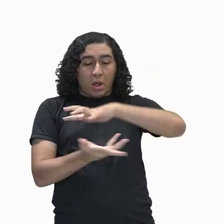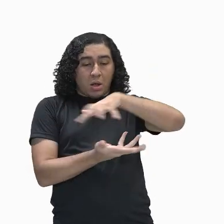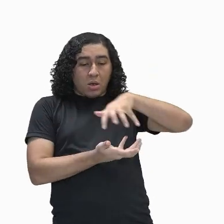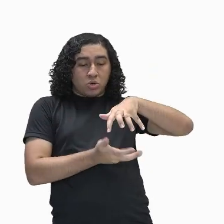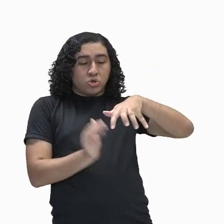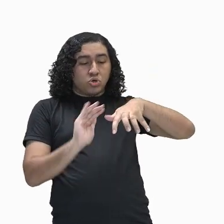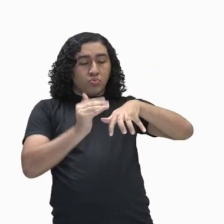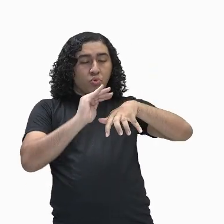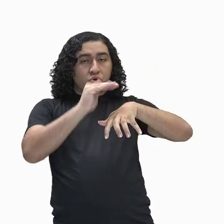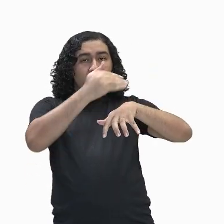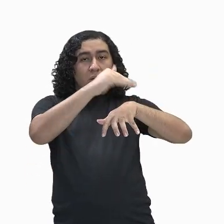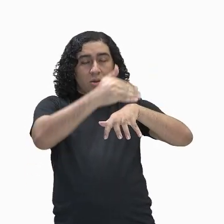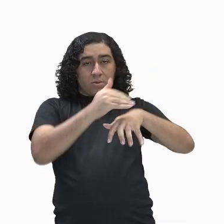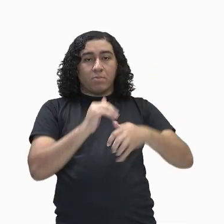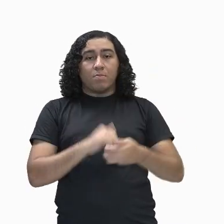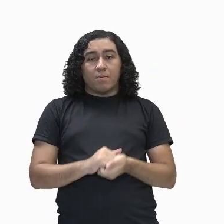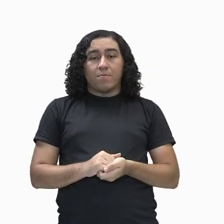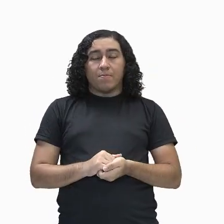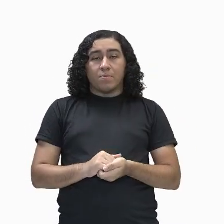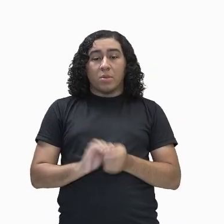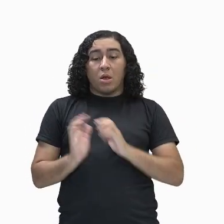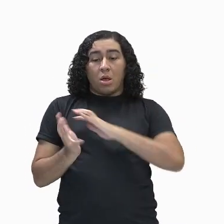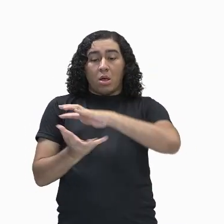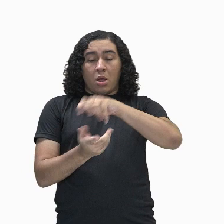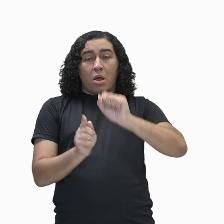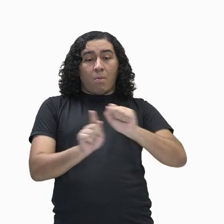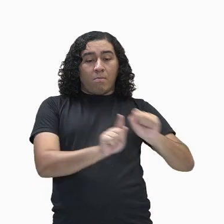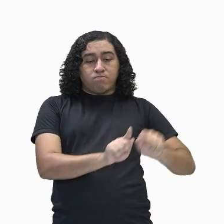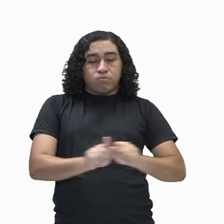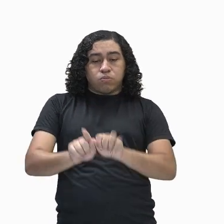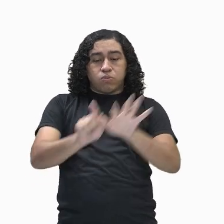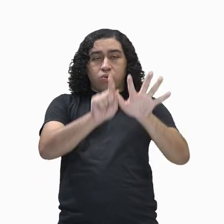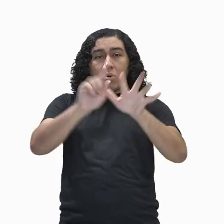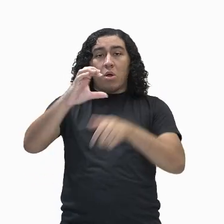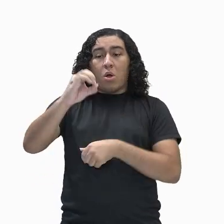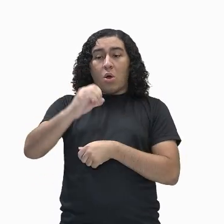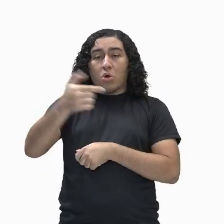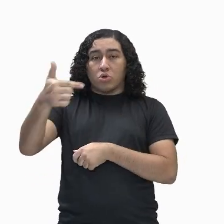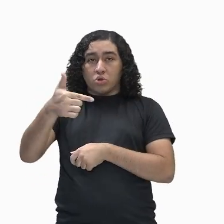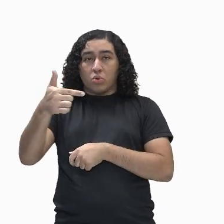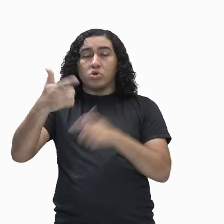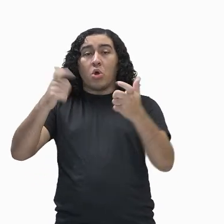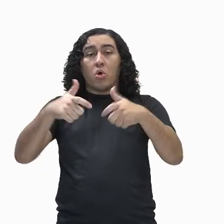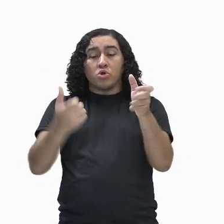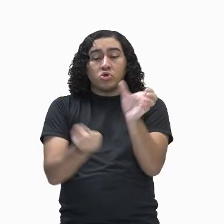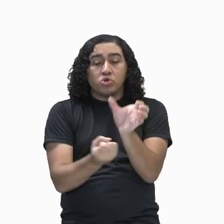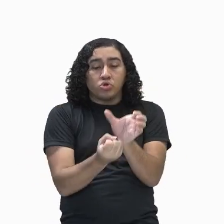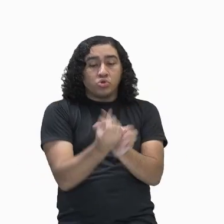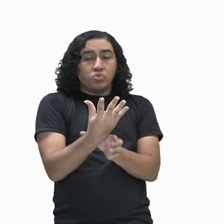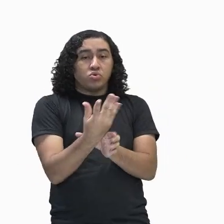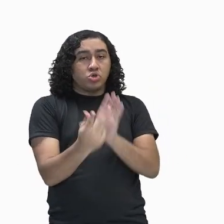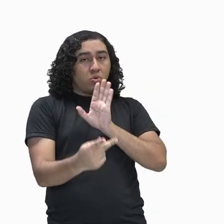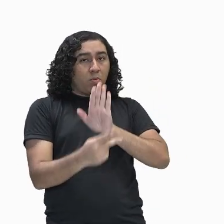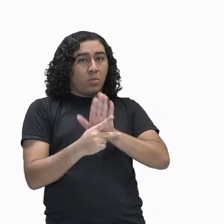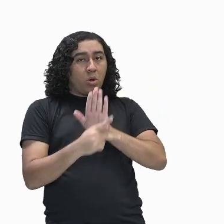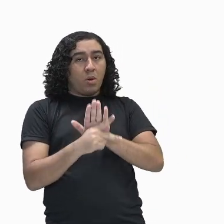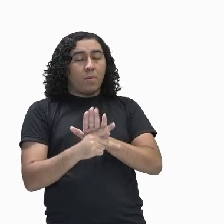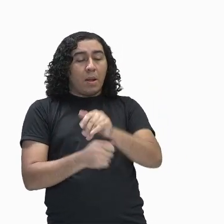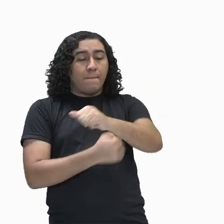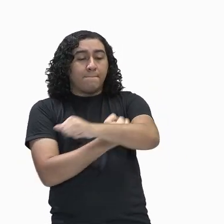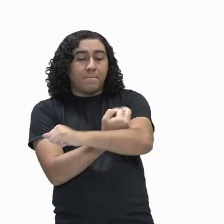falar, né? Esse gás oxigênio, ele está aí presente, né? E ele vem justamente